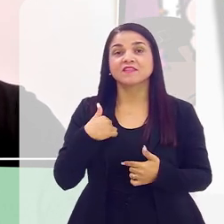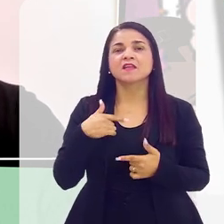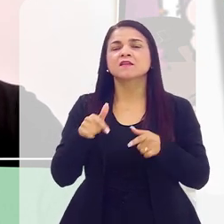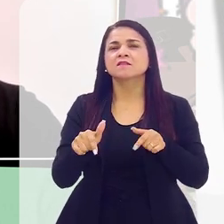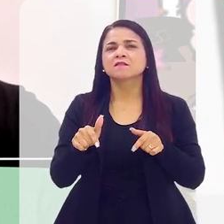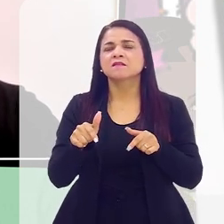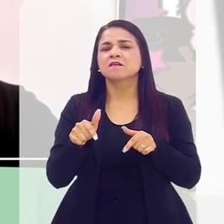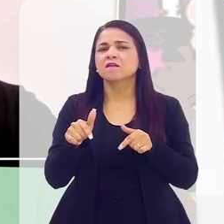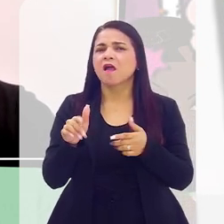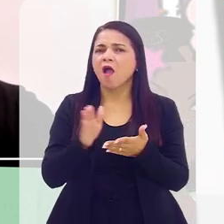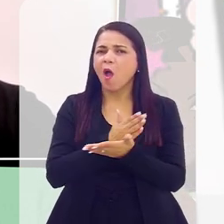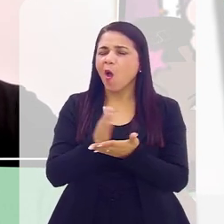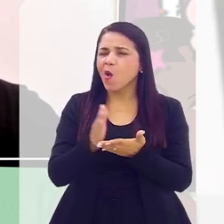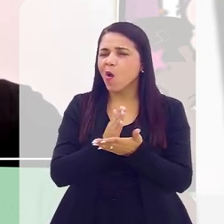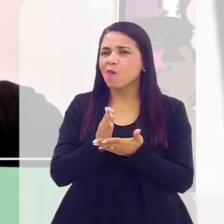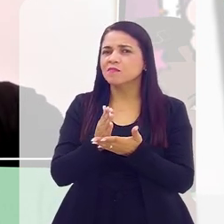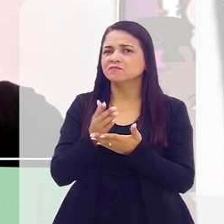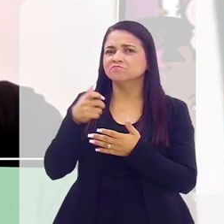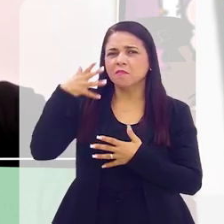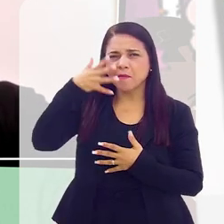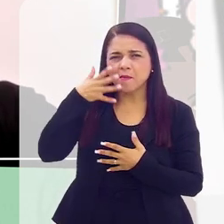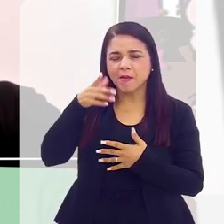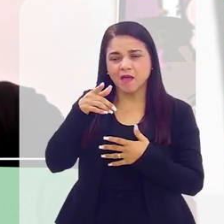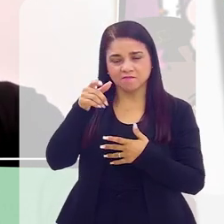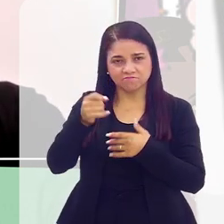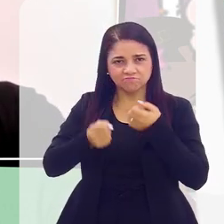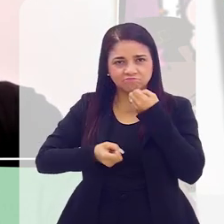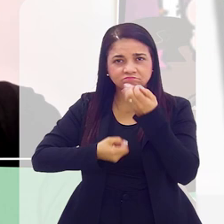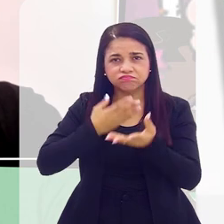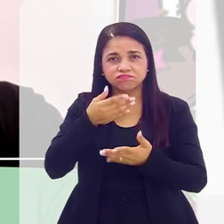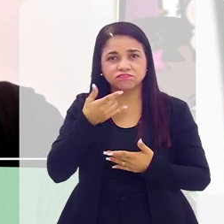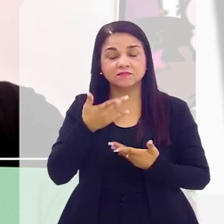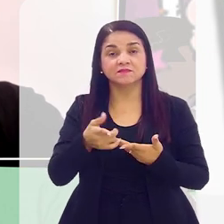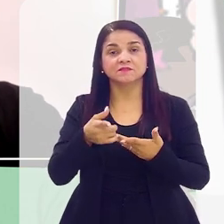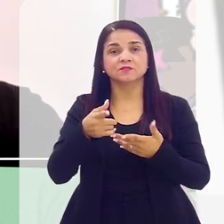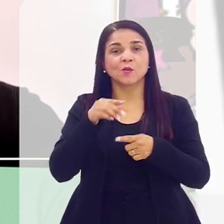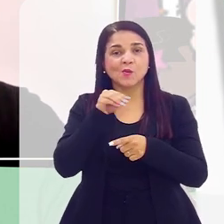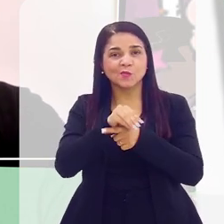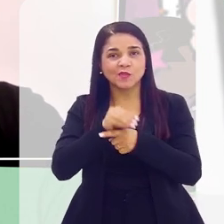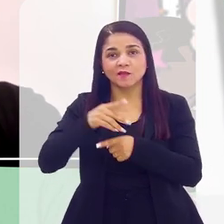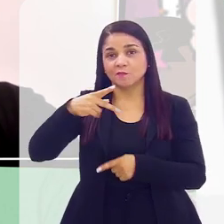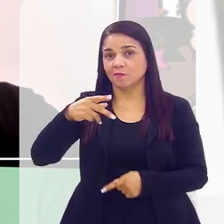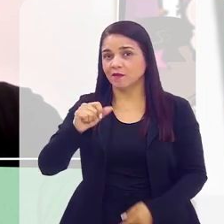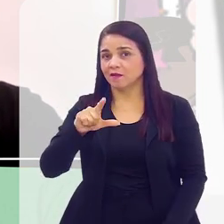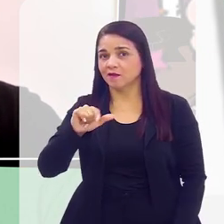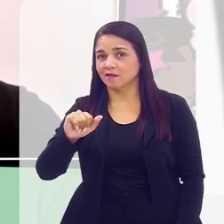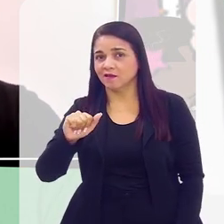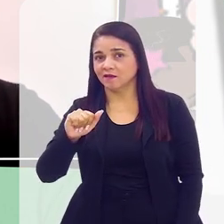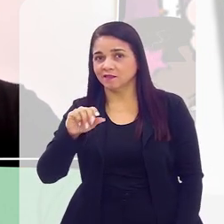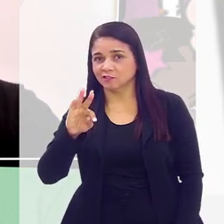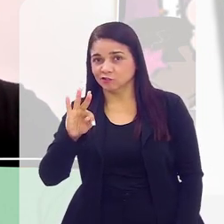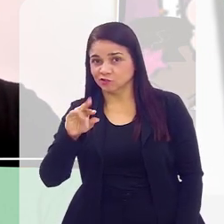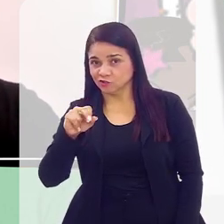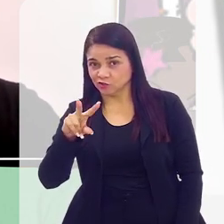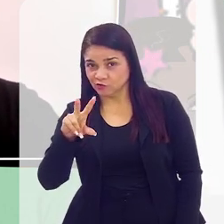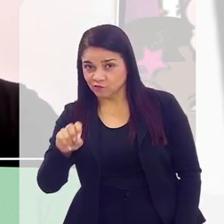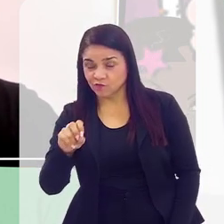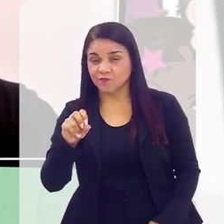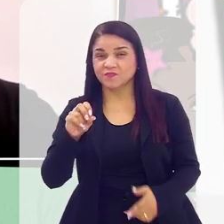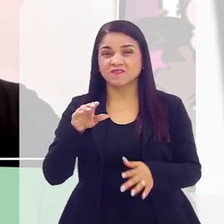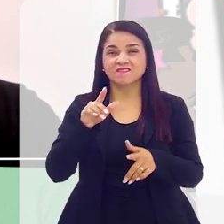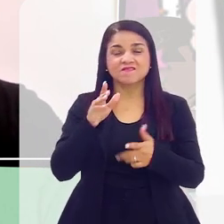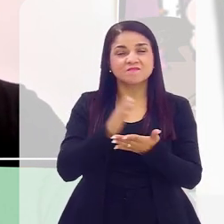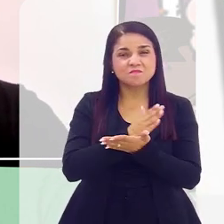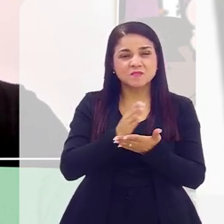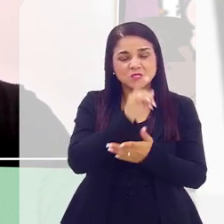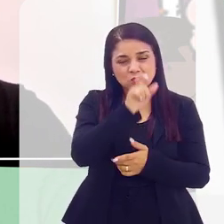E aí, pegando alguns trechos da sua fala, Alexandre, quando você fala que são cuidados paliativos, muitas